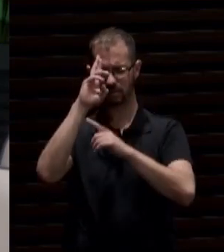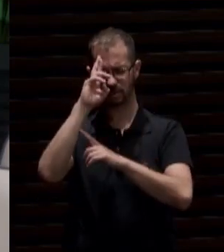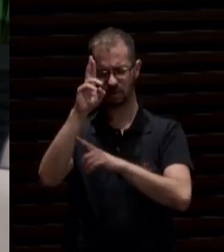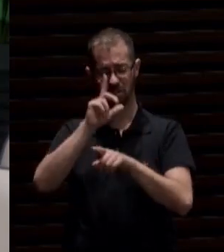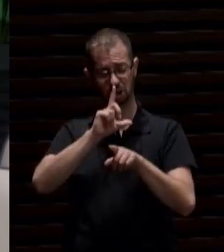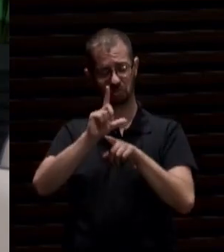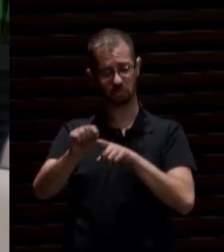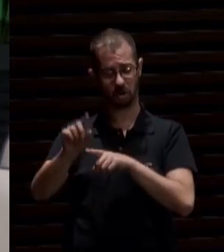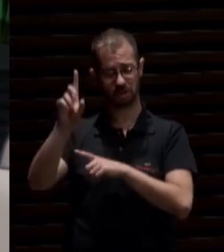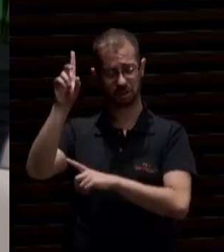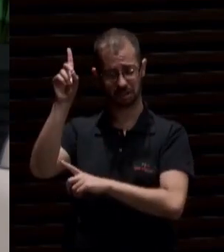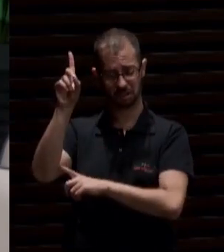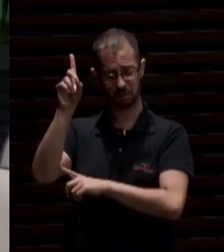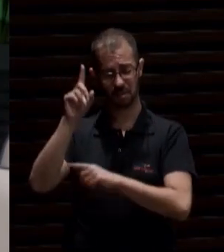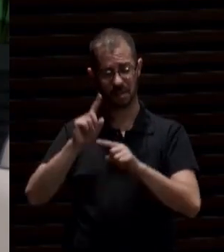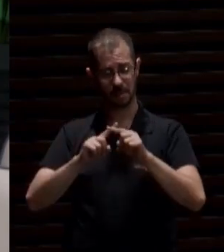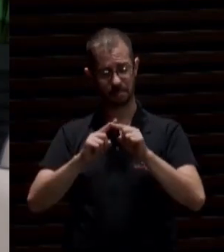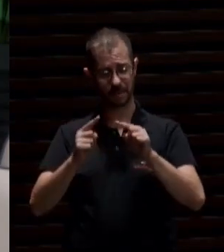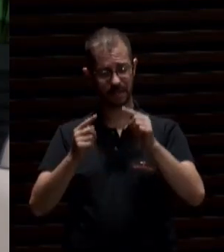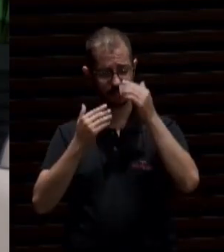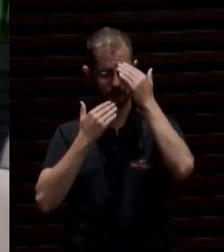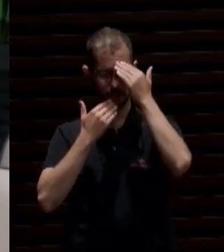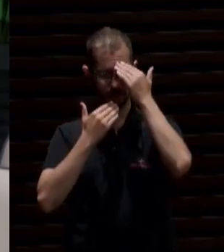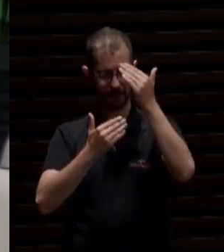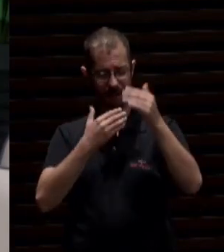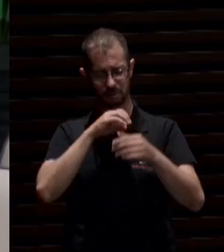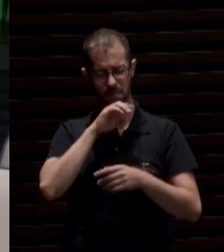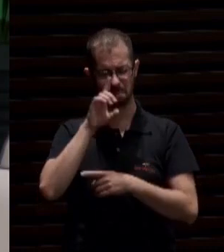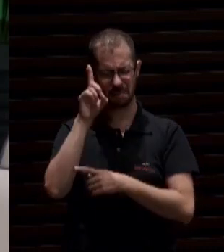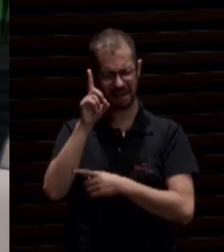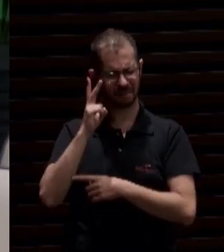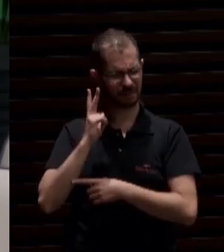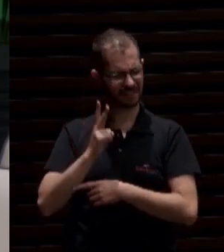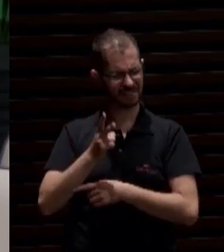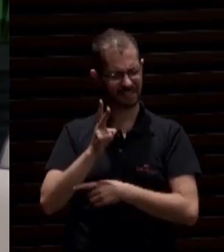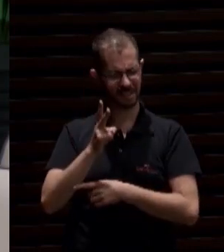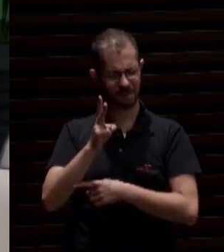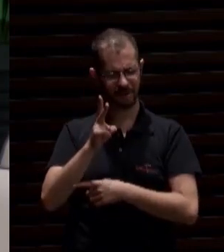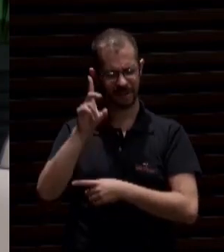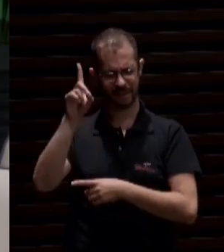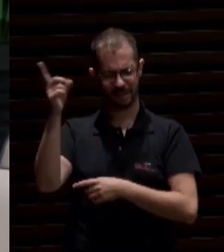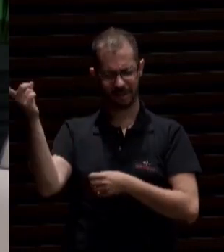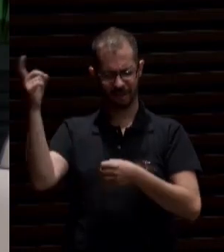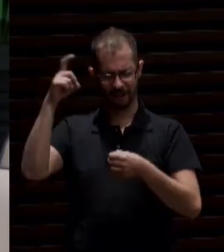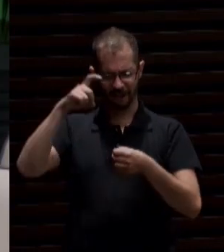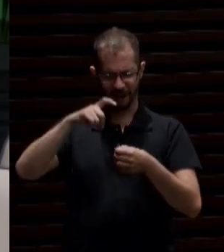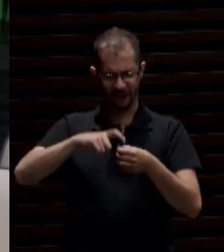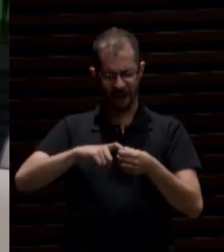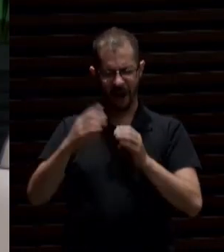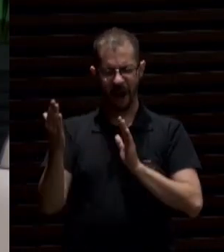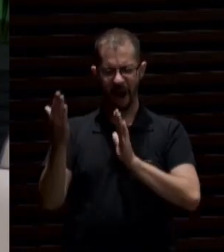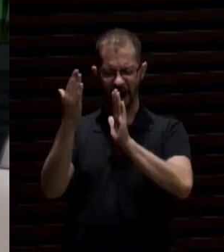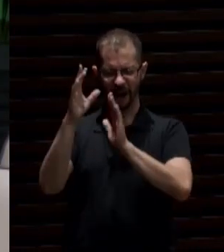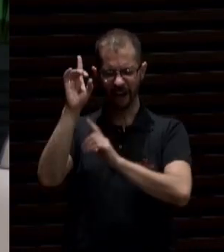de Ti. Mas muito obrigado, Pai, porque toda vez que o Senhor nos traz de volta para Si e nós